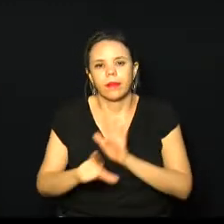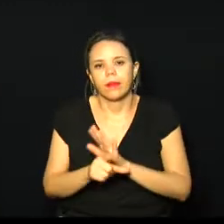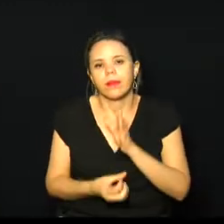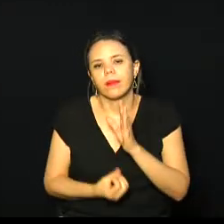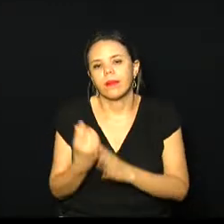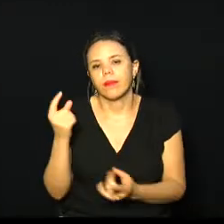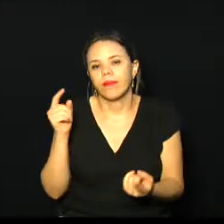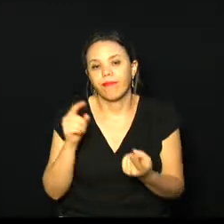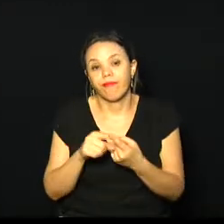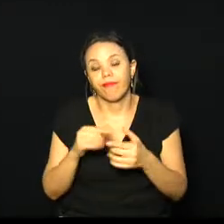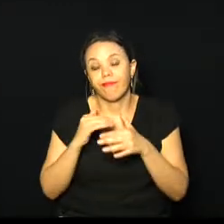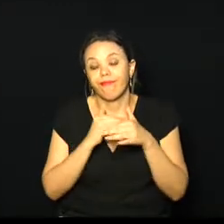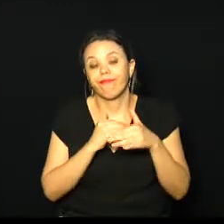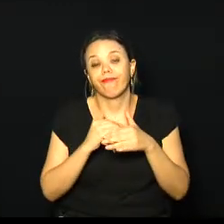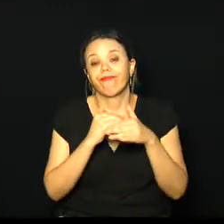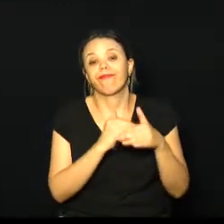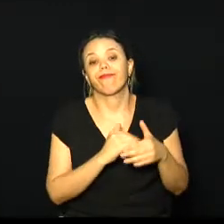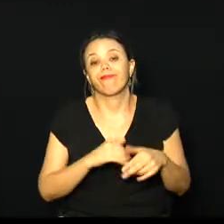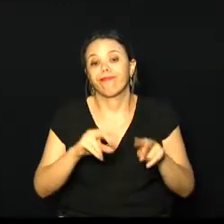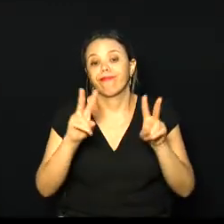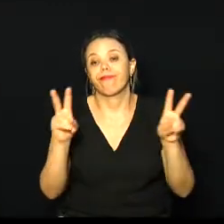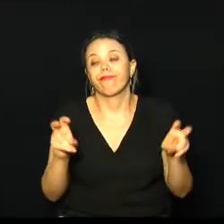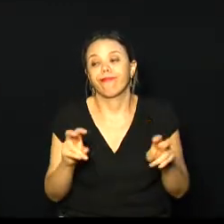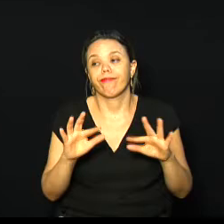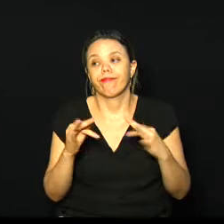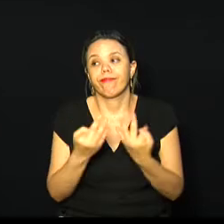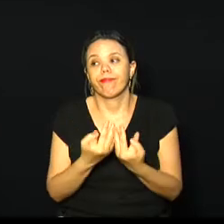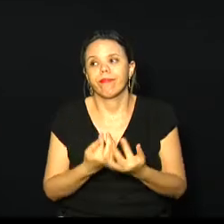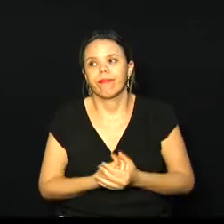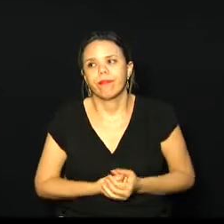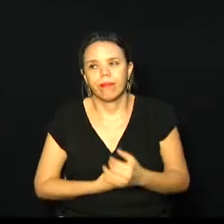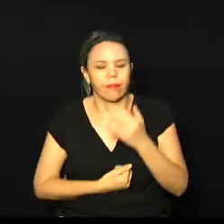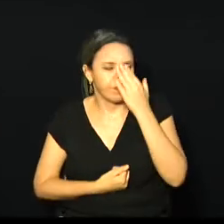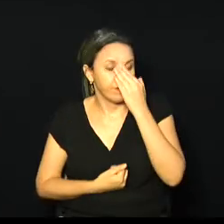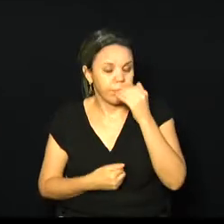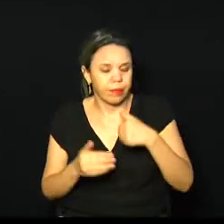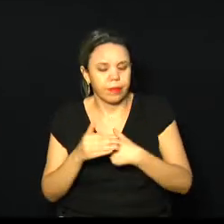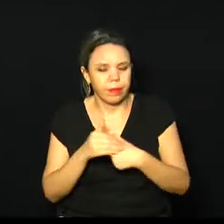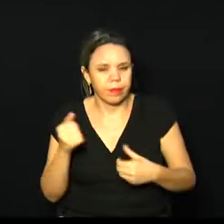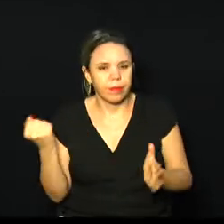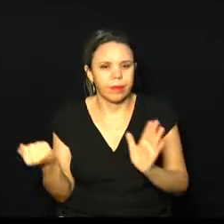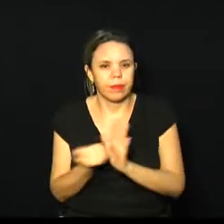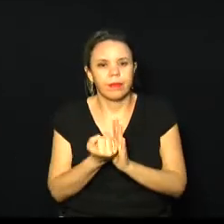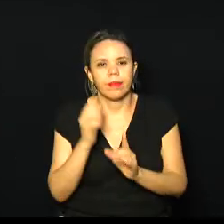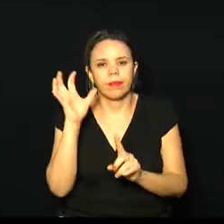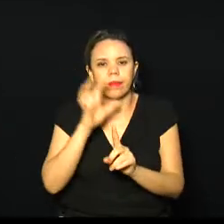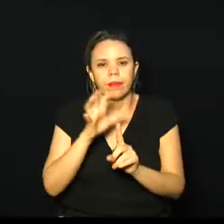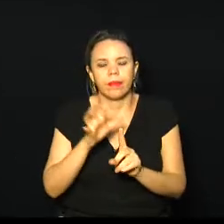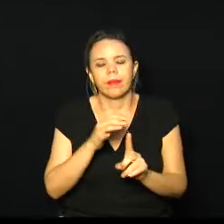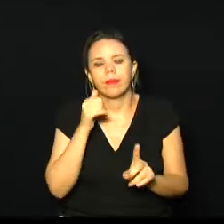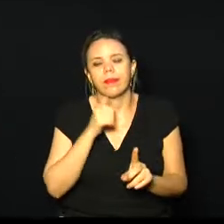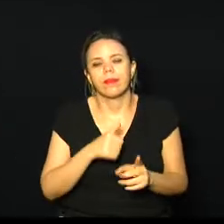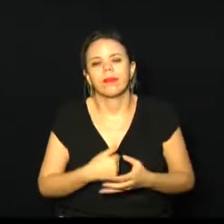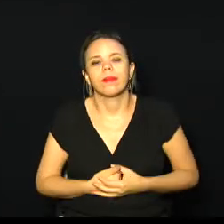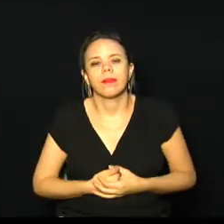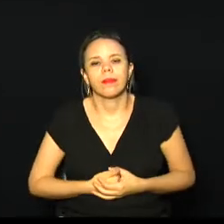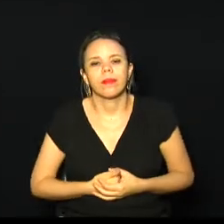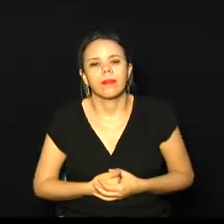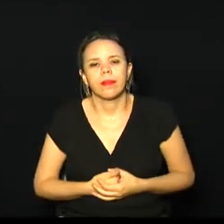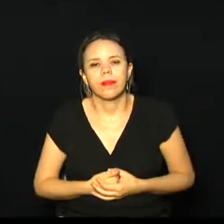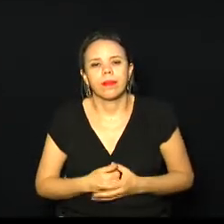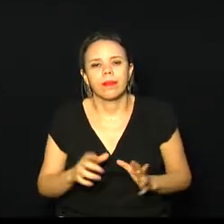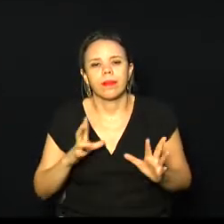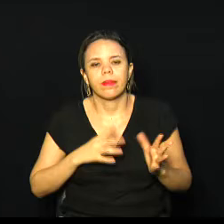intenção, então, de equalizar essas relações domésticas e afetivas marcadas pela opressão ao sexo feminino, quando há uma